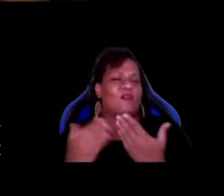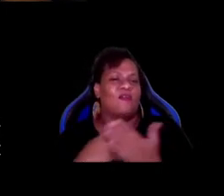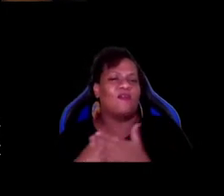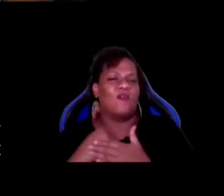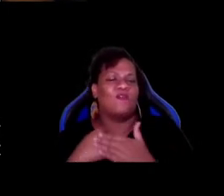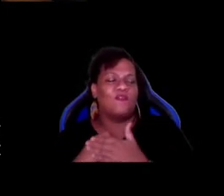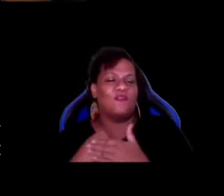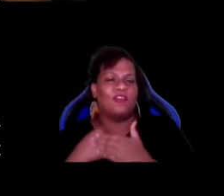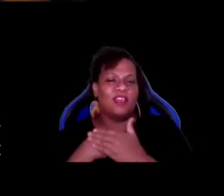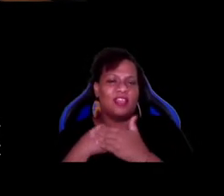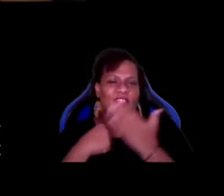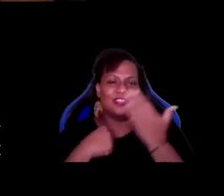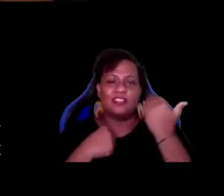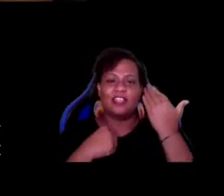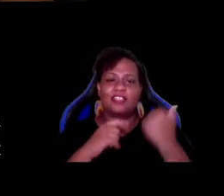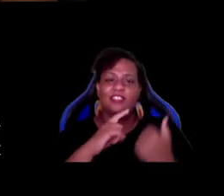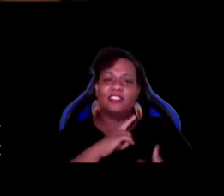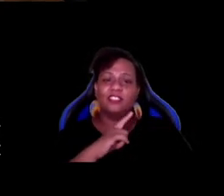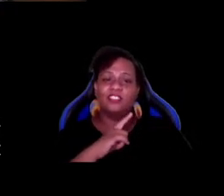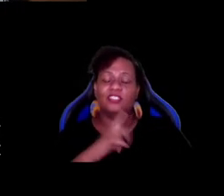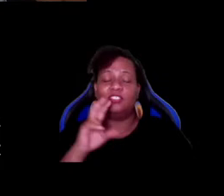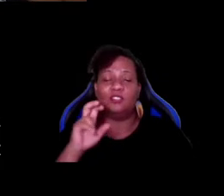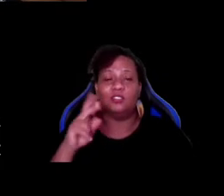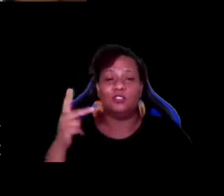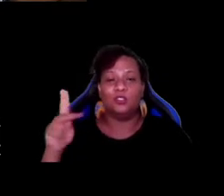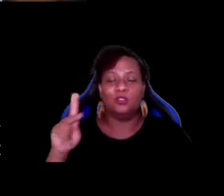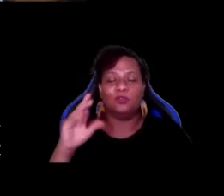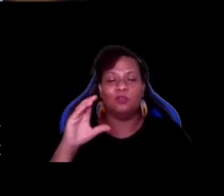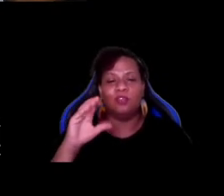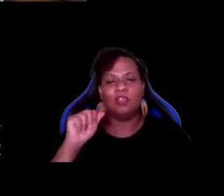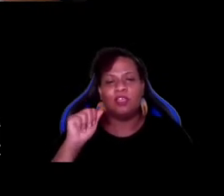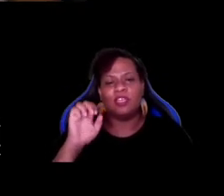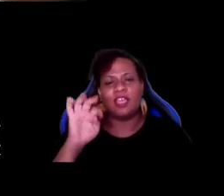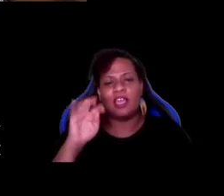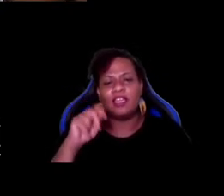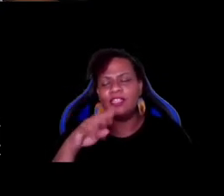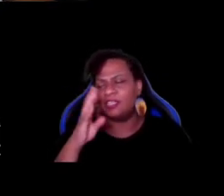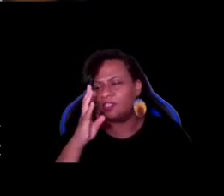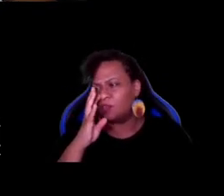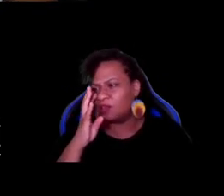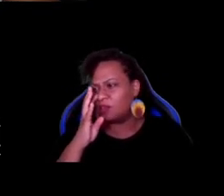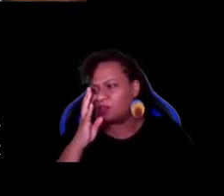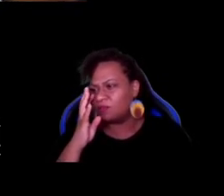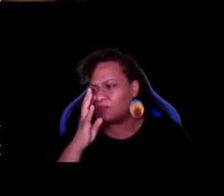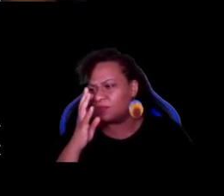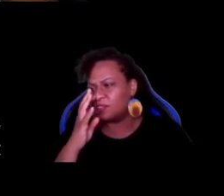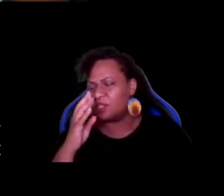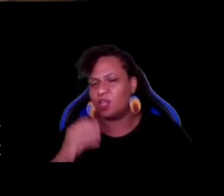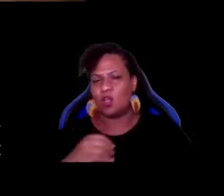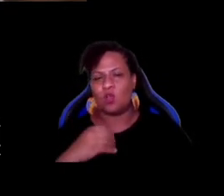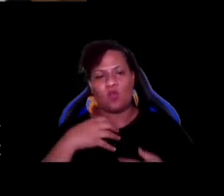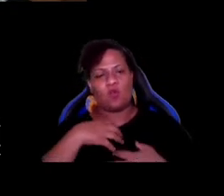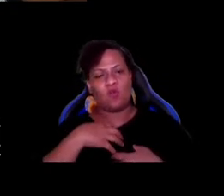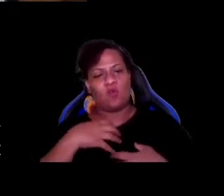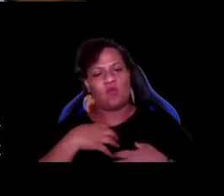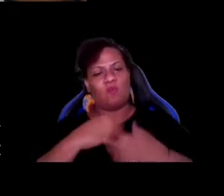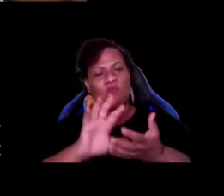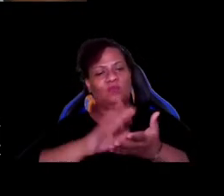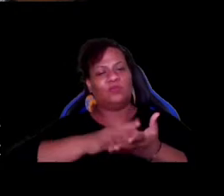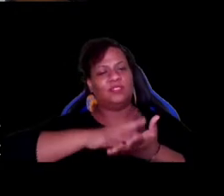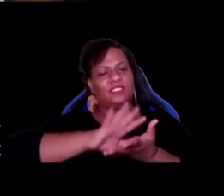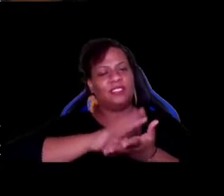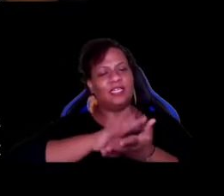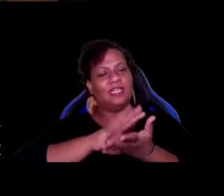sobre o Caetano, né, observando a maneira da gente tocar, do samba de roda, da gente